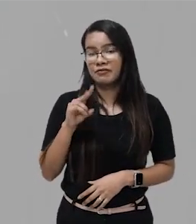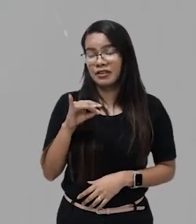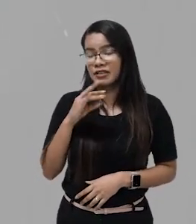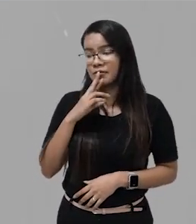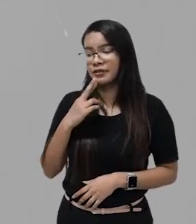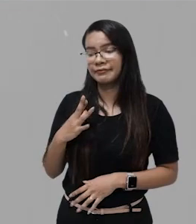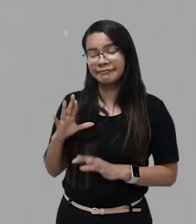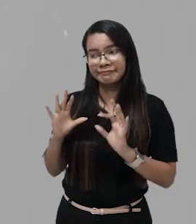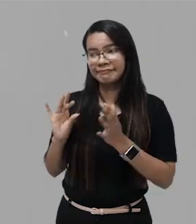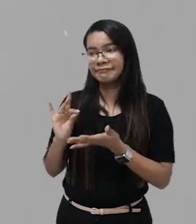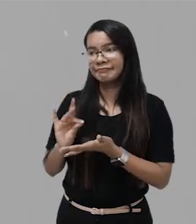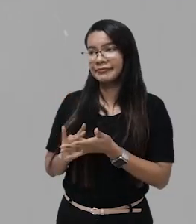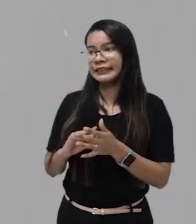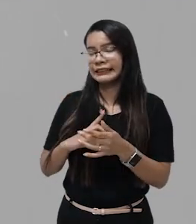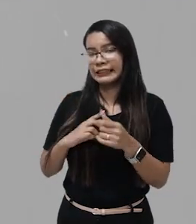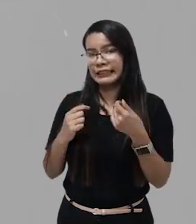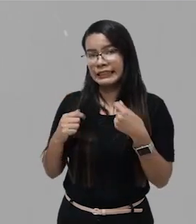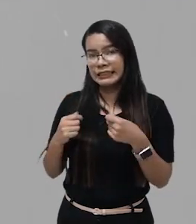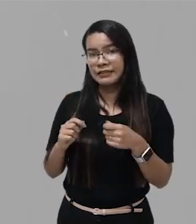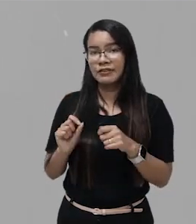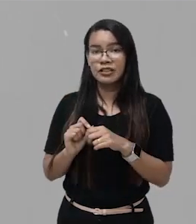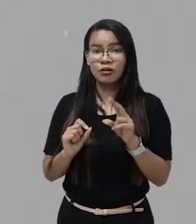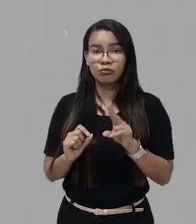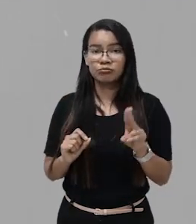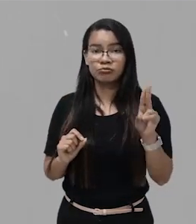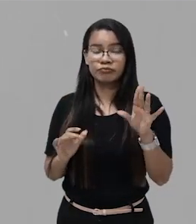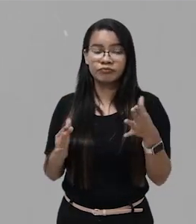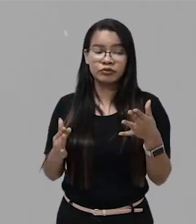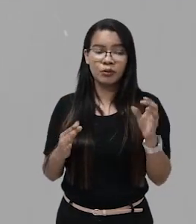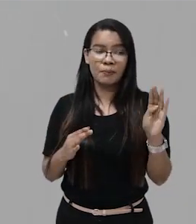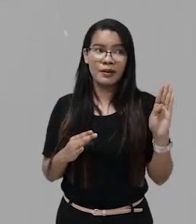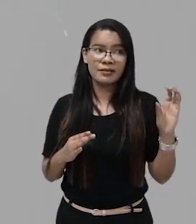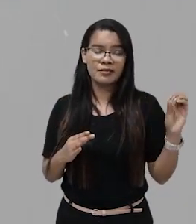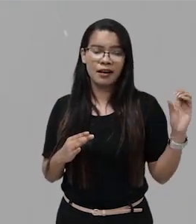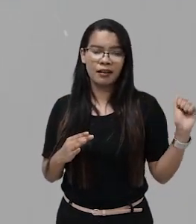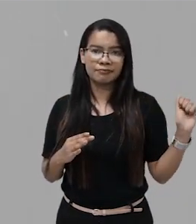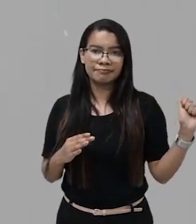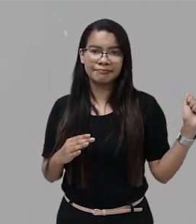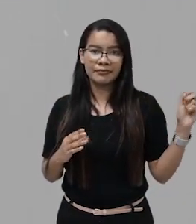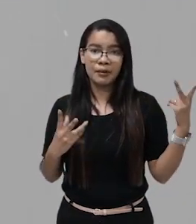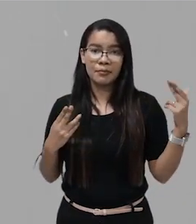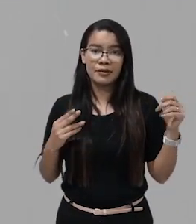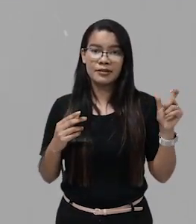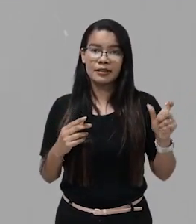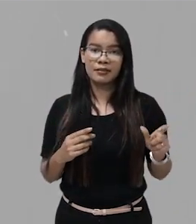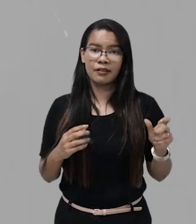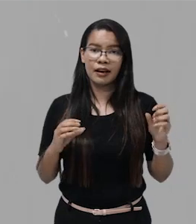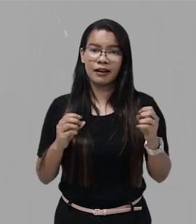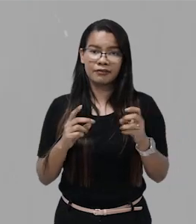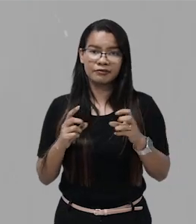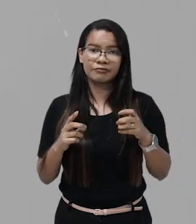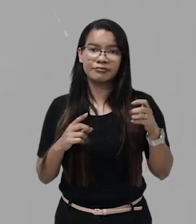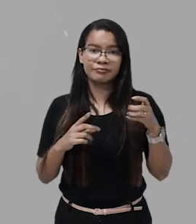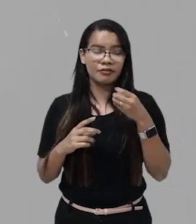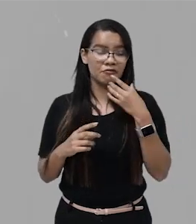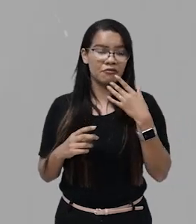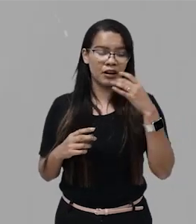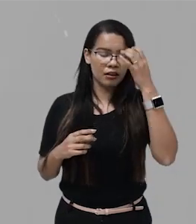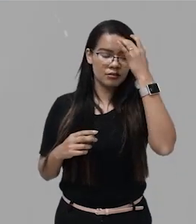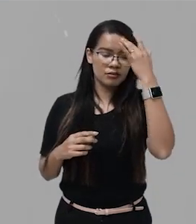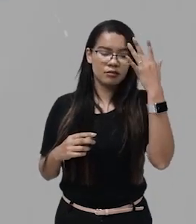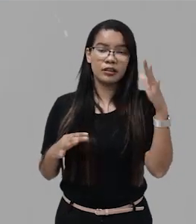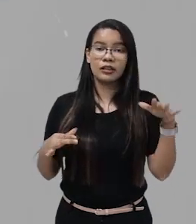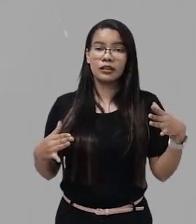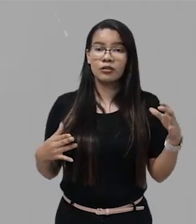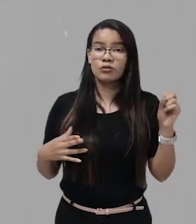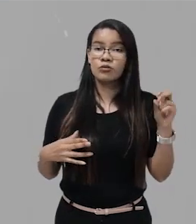tem necessidade de fazer o uso de uma creatina, de um BCA, mesmo ele sendo ali o quê? Acessível. Então, suplemento alimentar